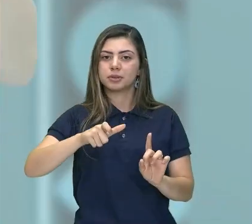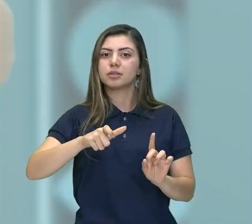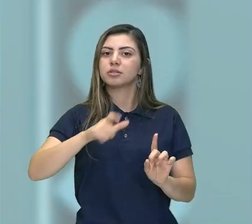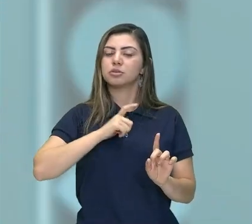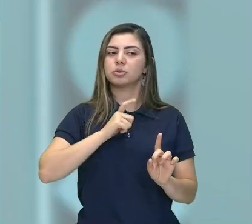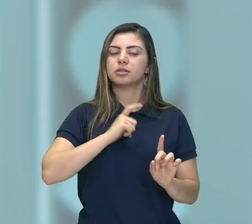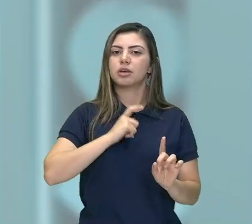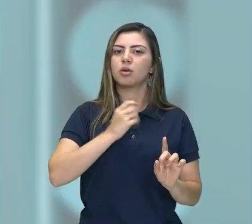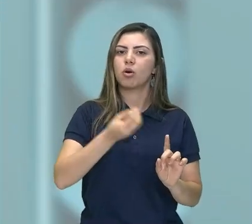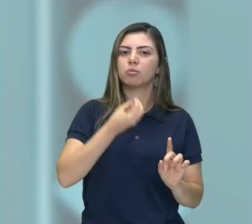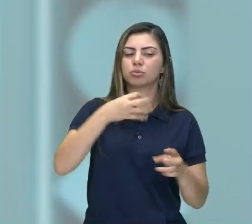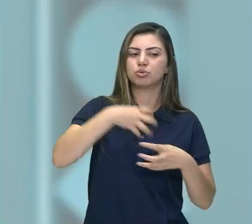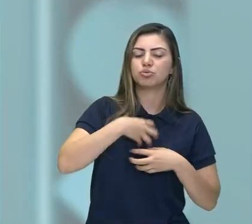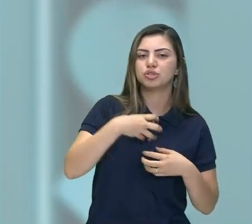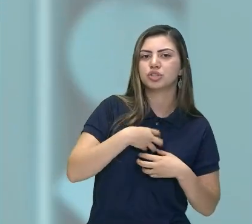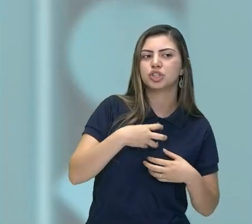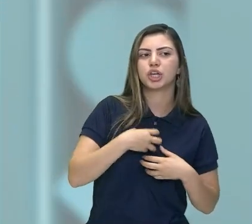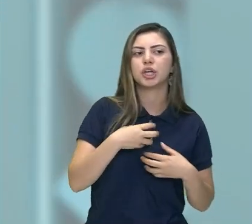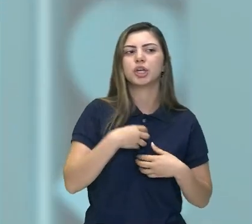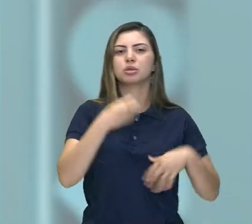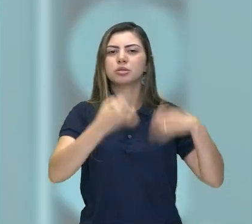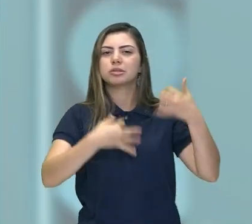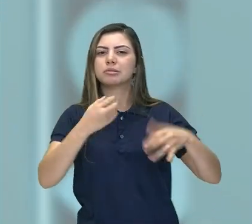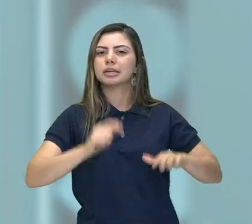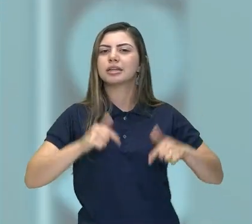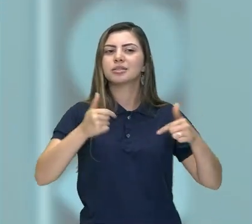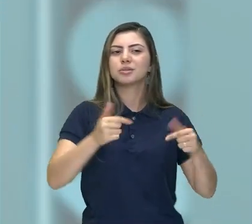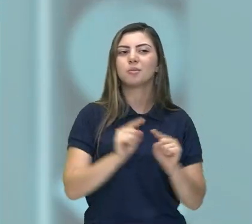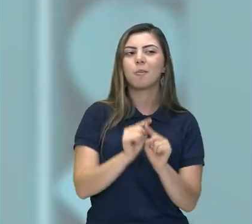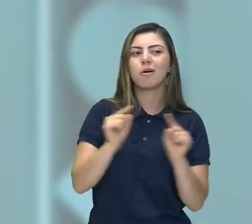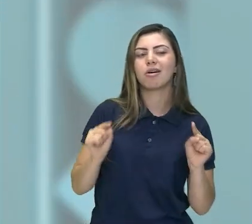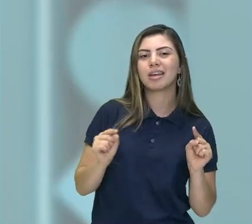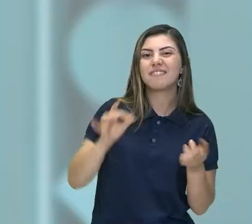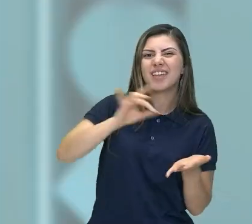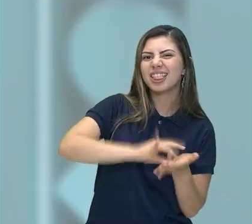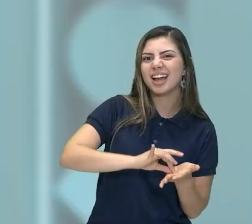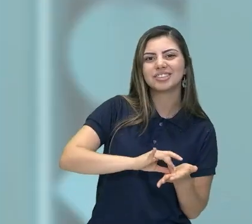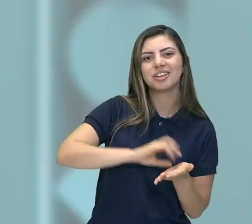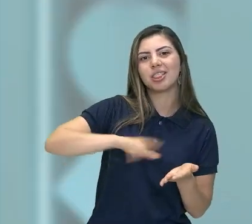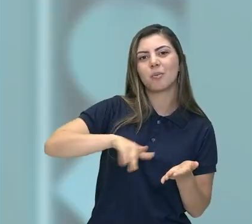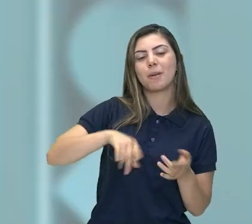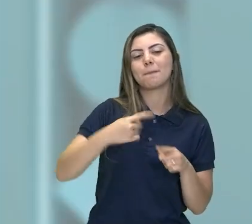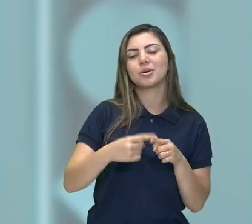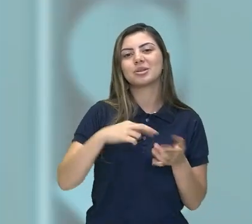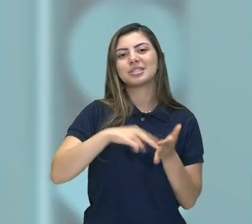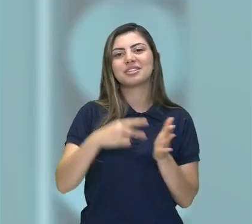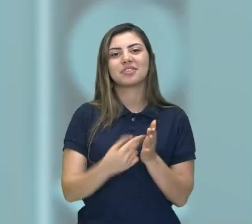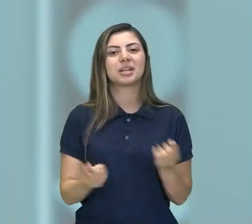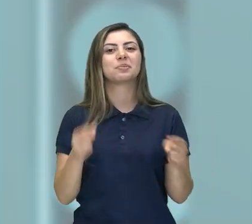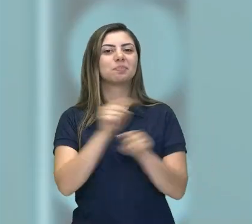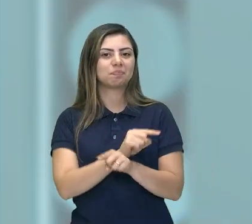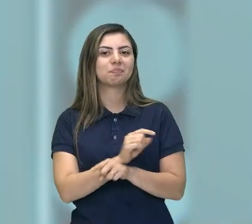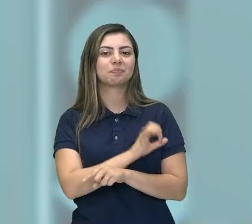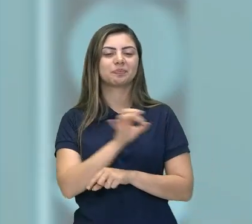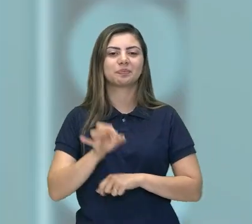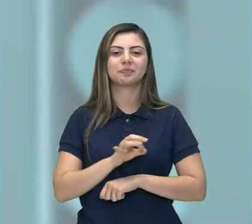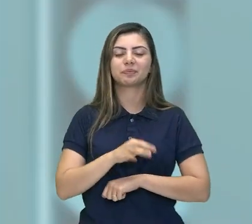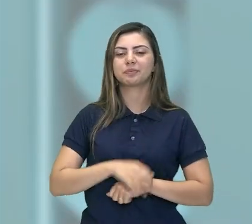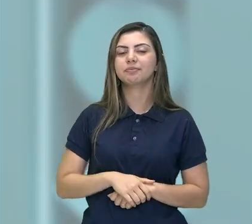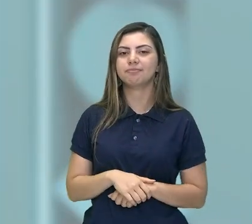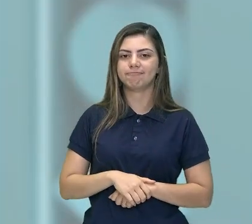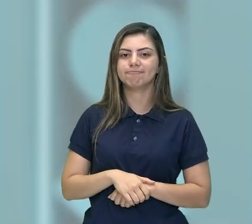coisa, afirmam uma coisa, mas na verdade a realidade é totalmente diferente, é outra, é uma hipocrisia, ok? Então nós temos